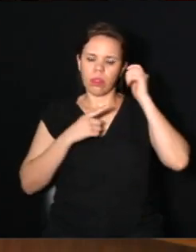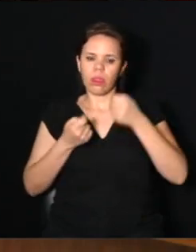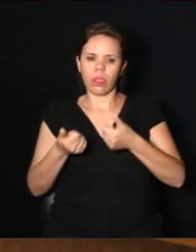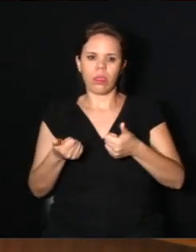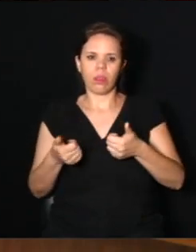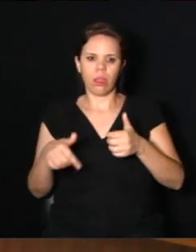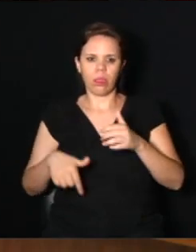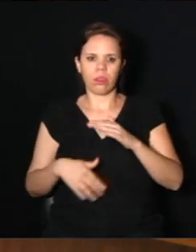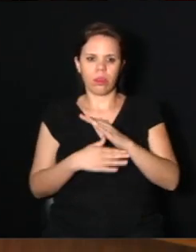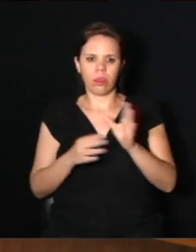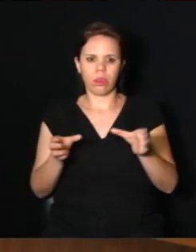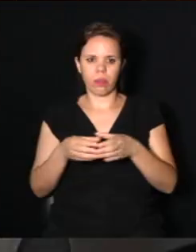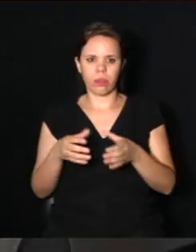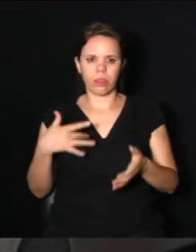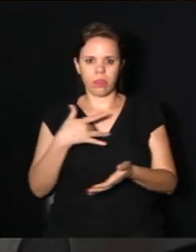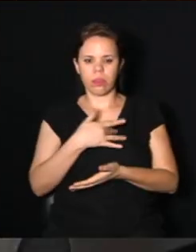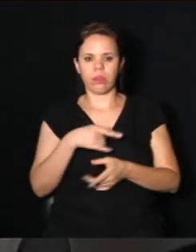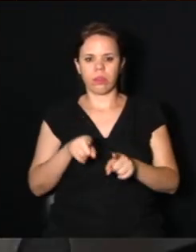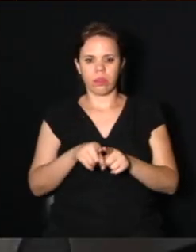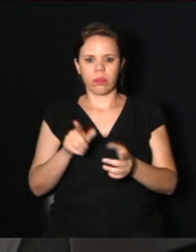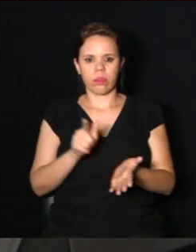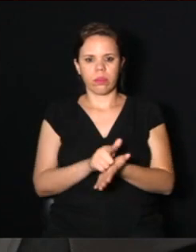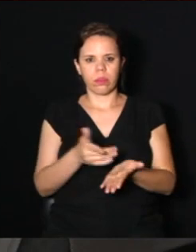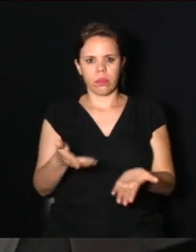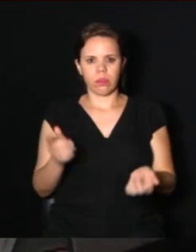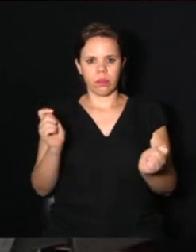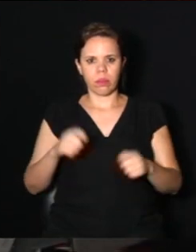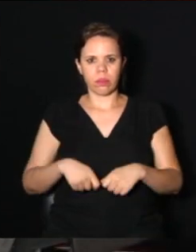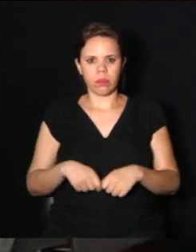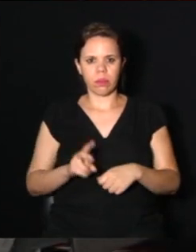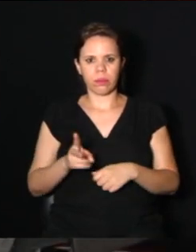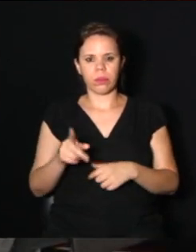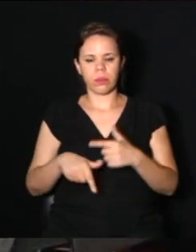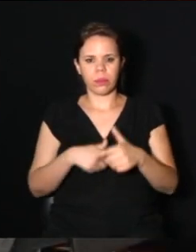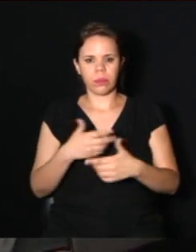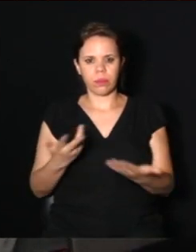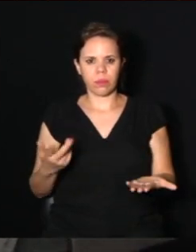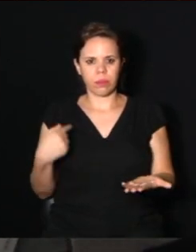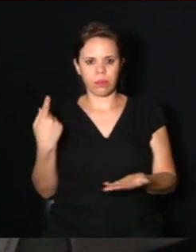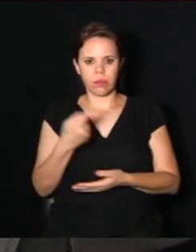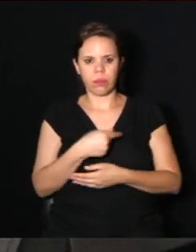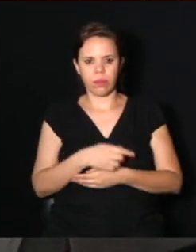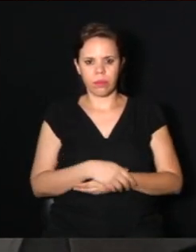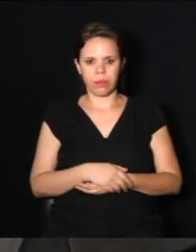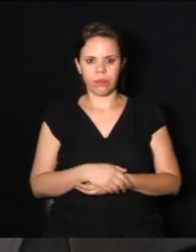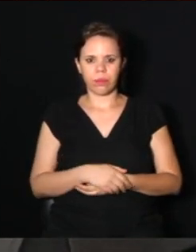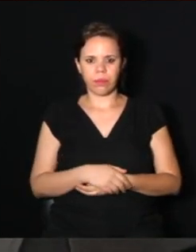Saúde tem nos dado nisso, os encaminhamentos. Eu acho que é bastante pertinente que a gente